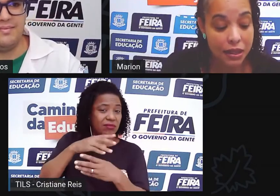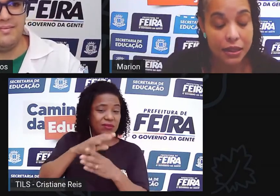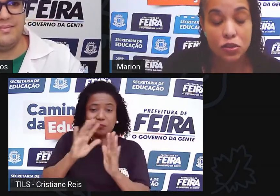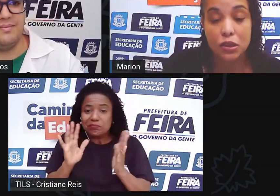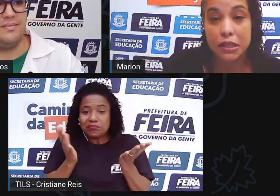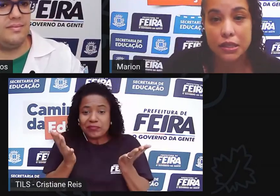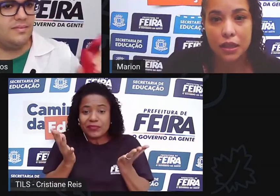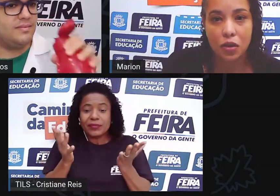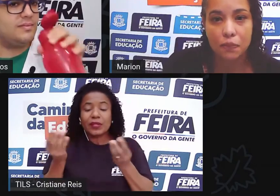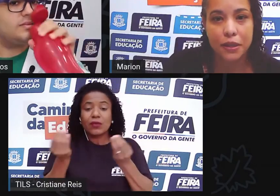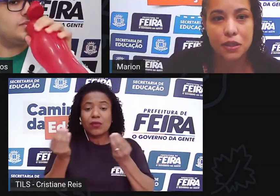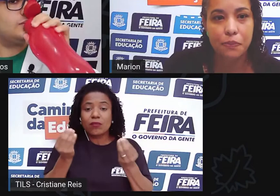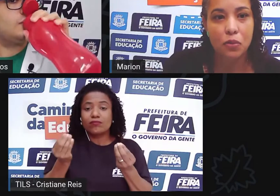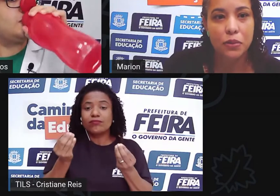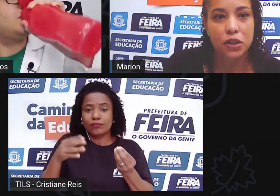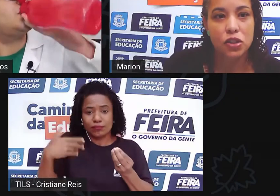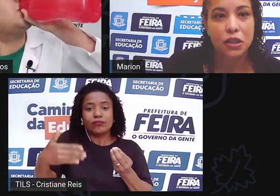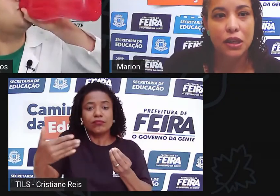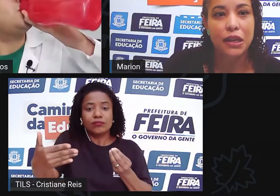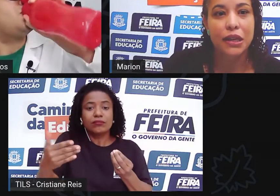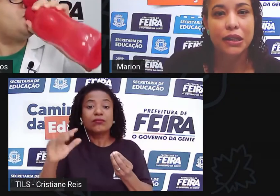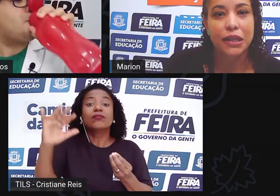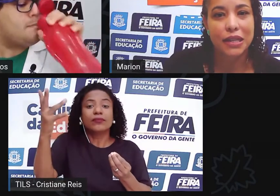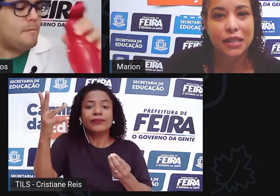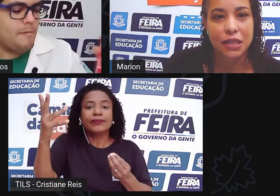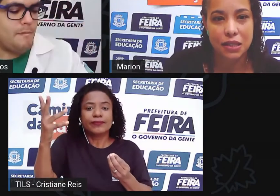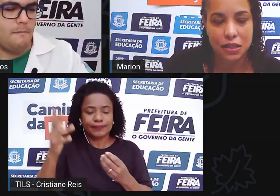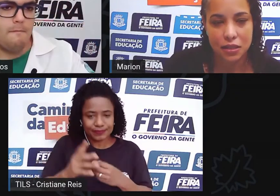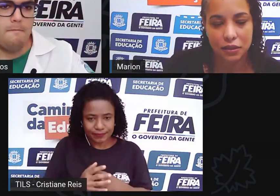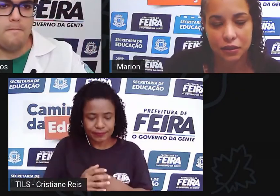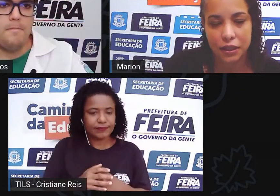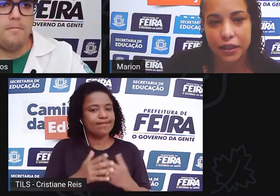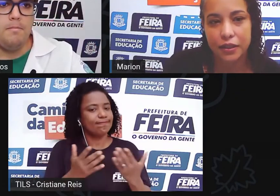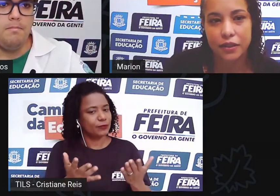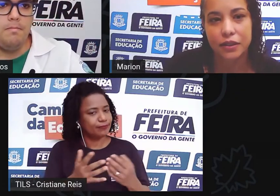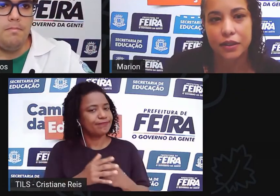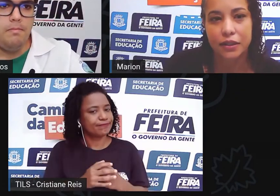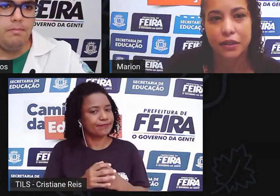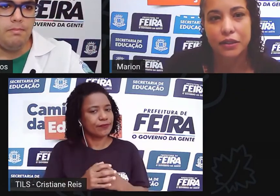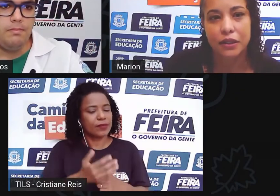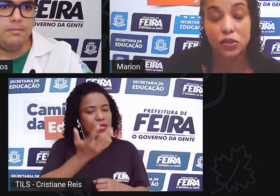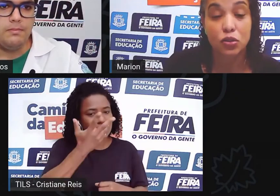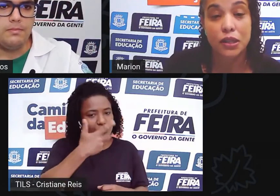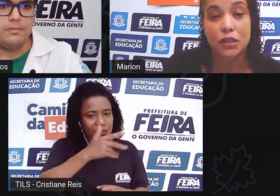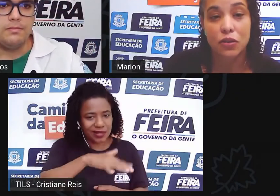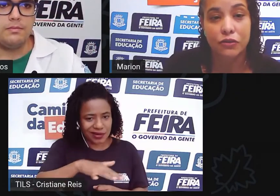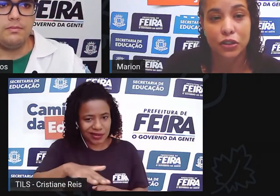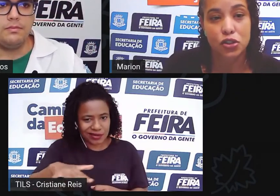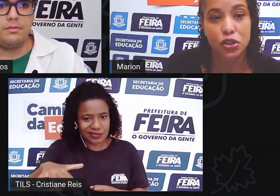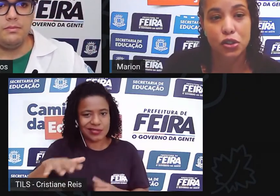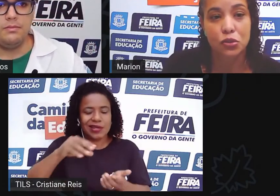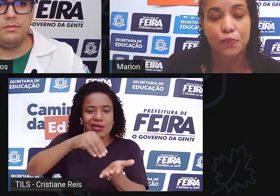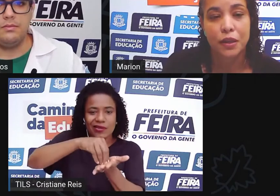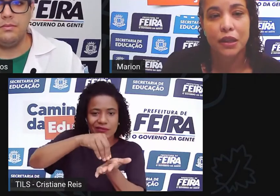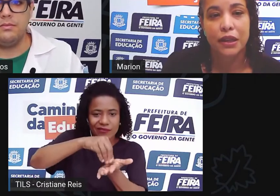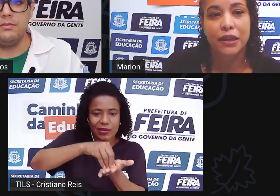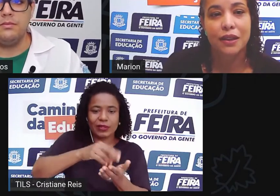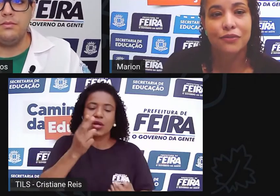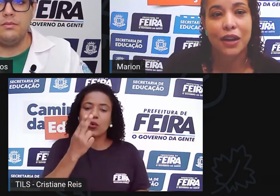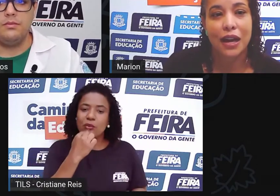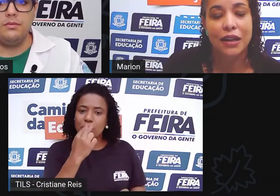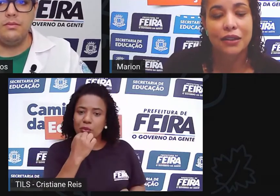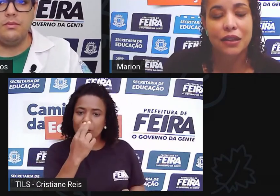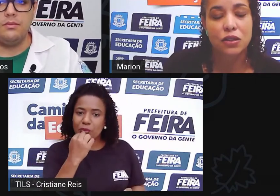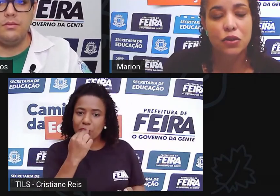a desnutrição, principalmente em crianças, né? A desnutrição infantil,